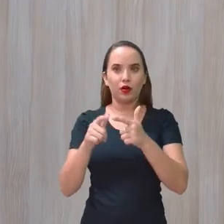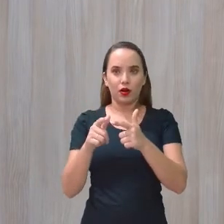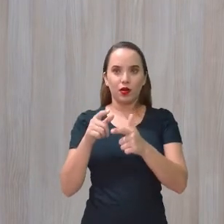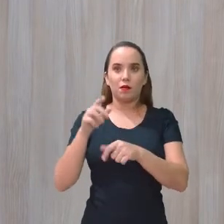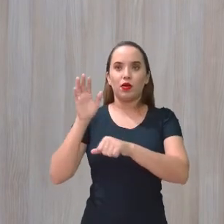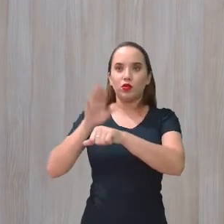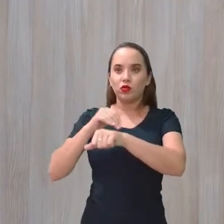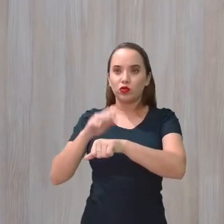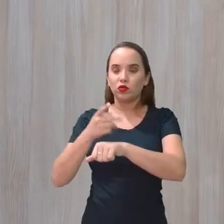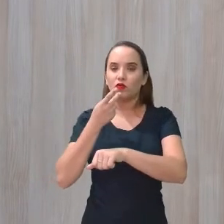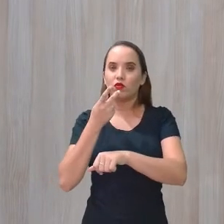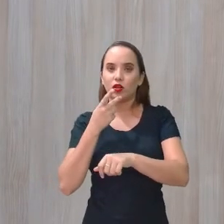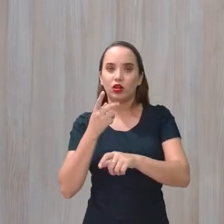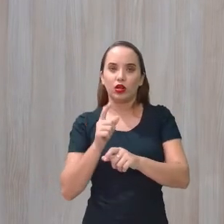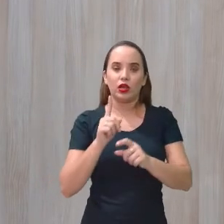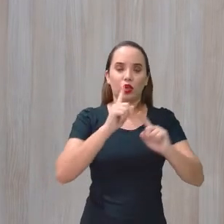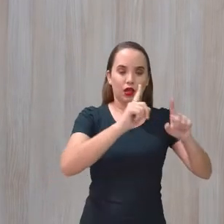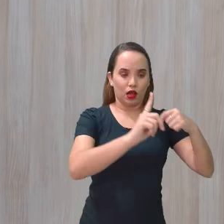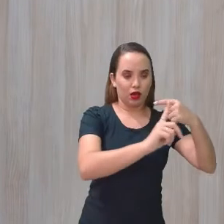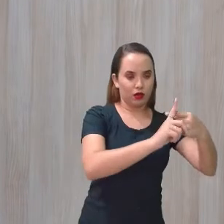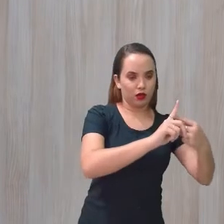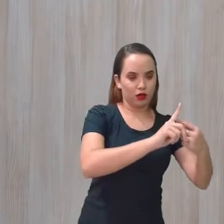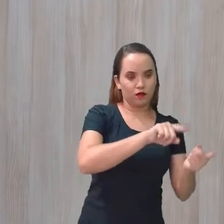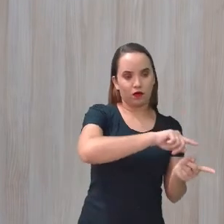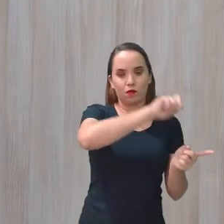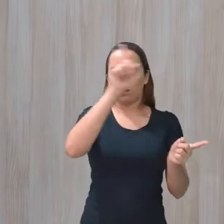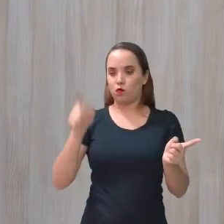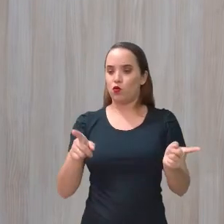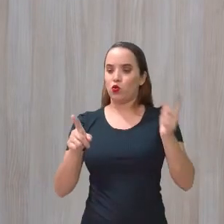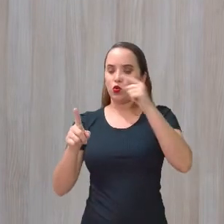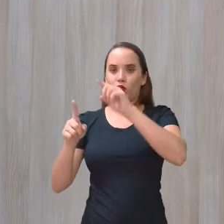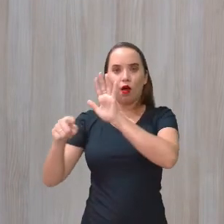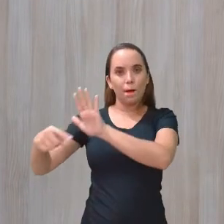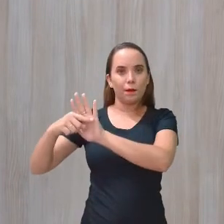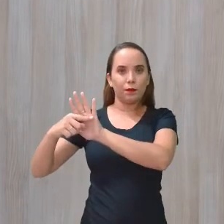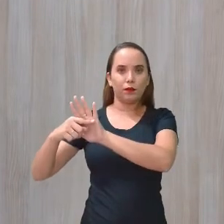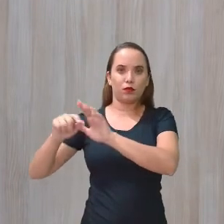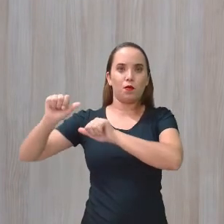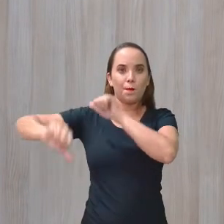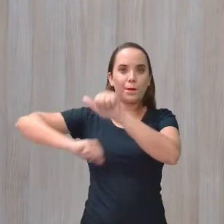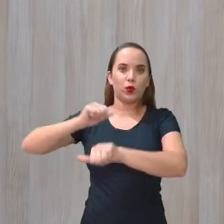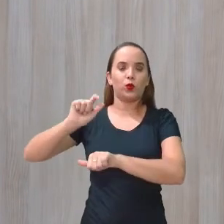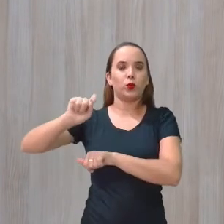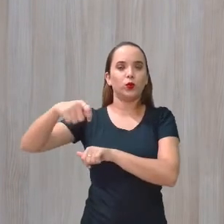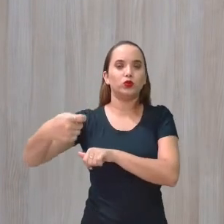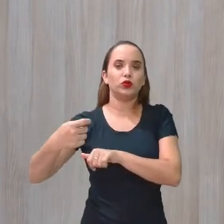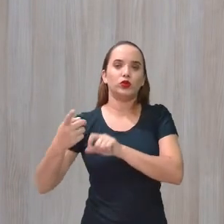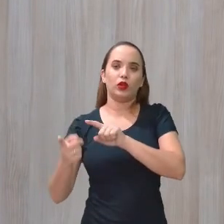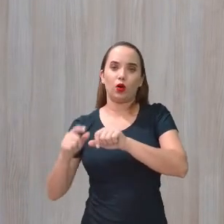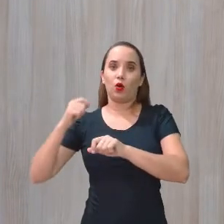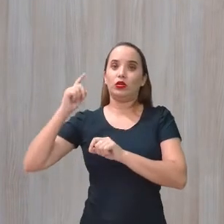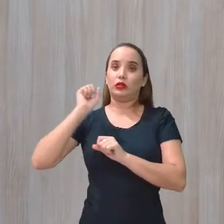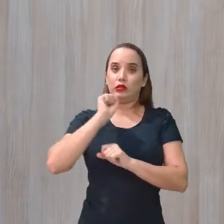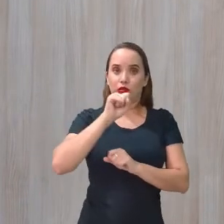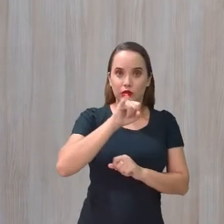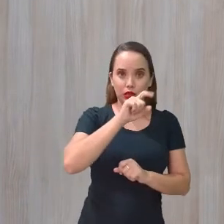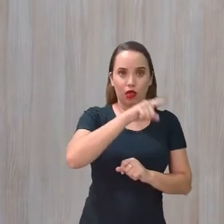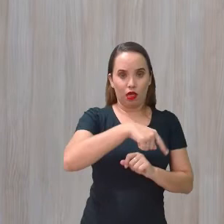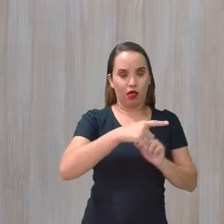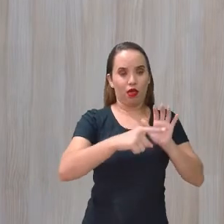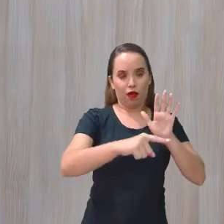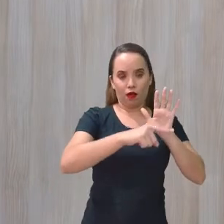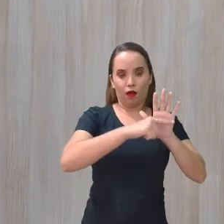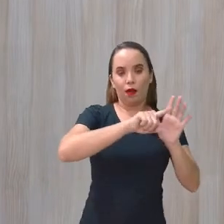está somando de um lado, passa subtraindo do outro. Isso. Quando está subtraindo de um lado, passa somando do outro. Quando